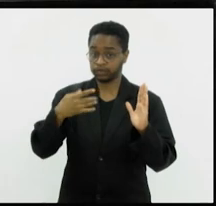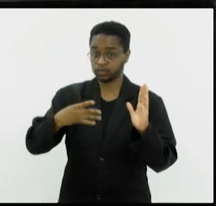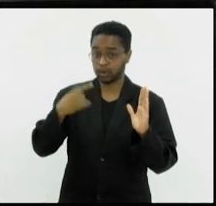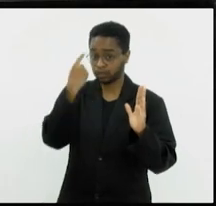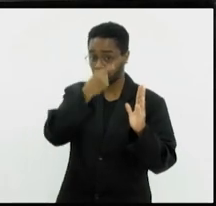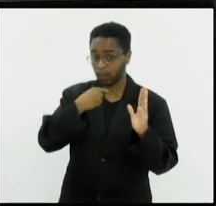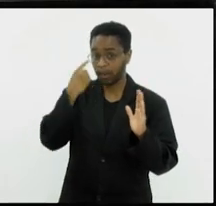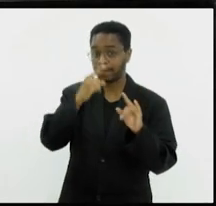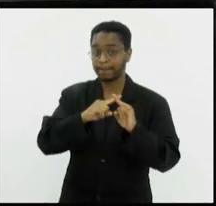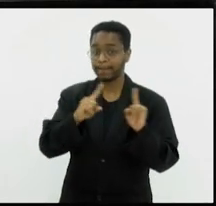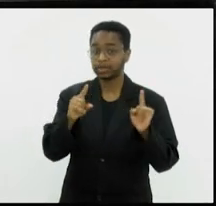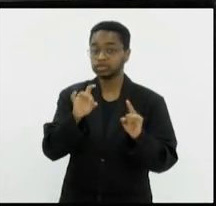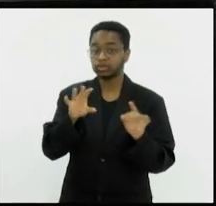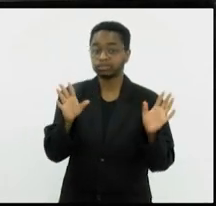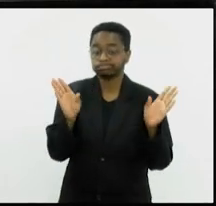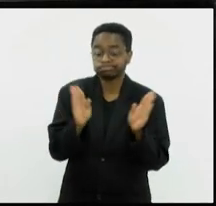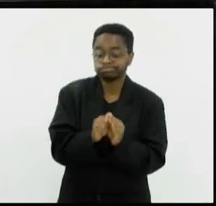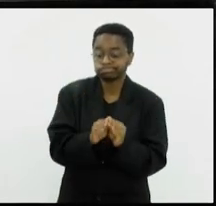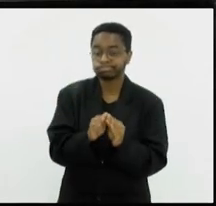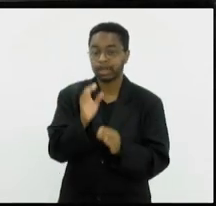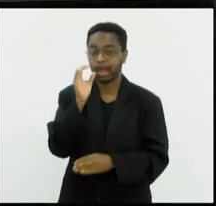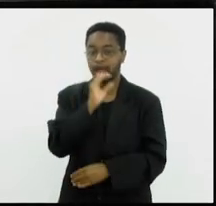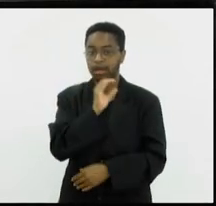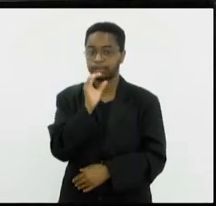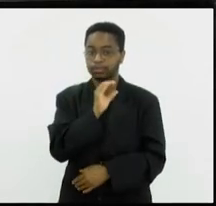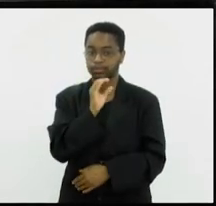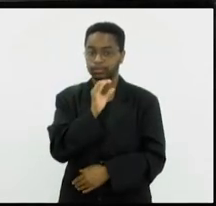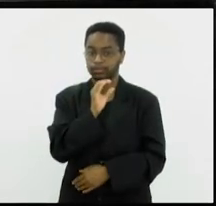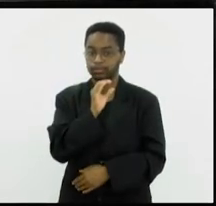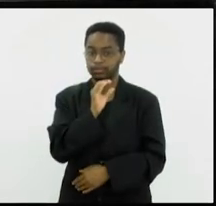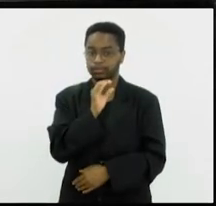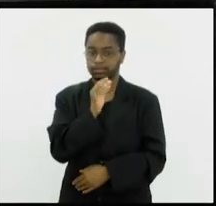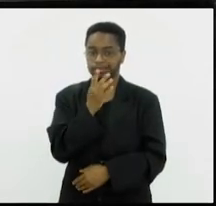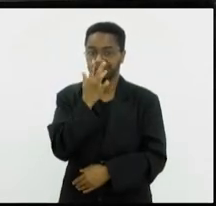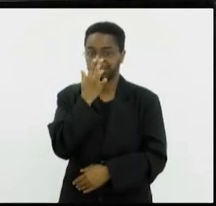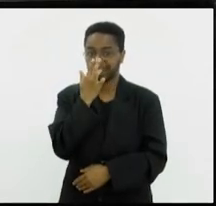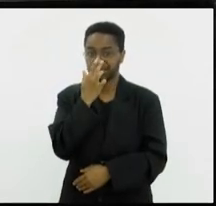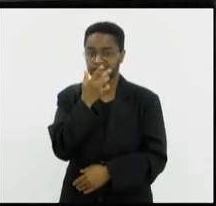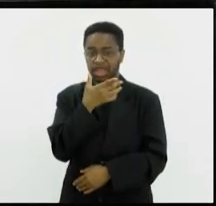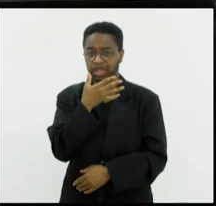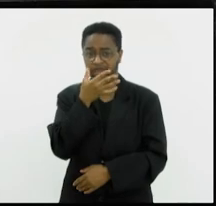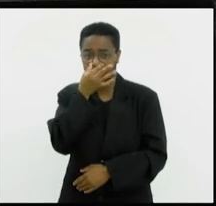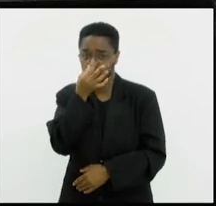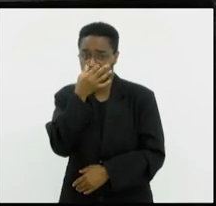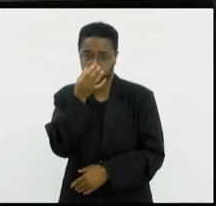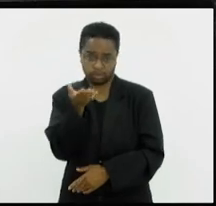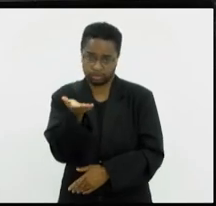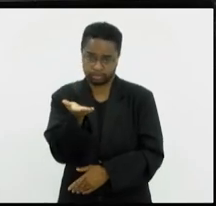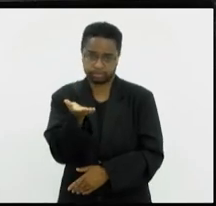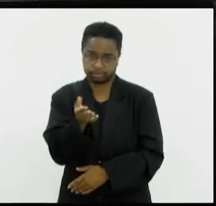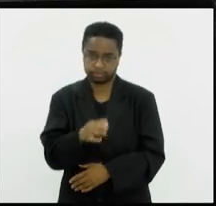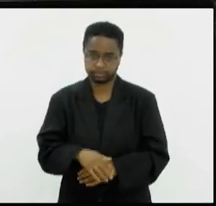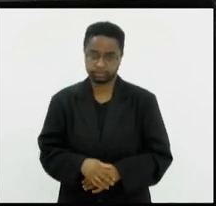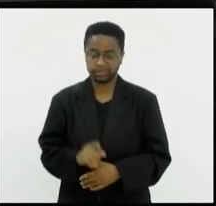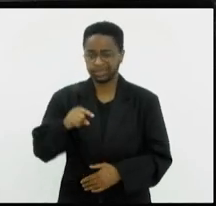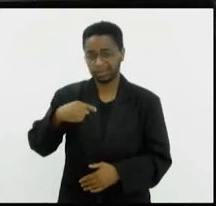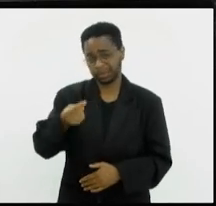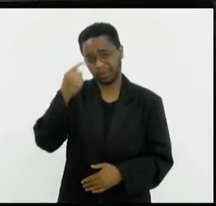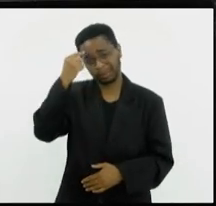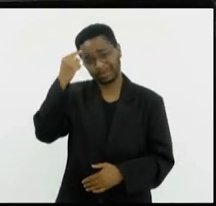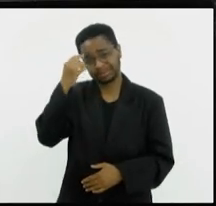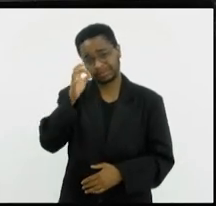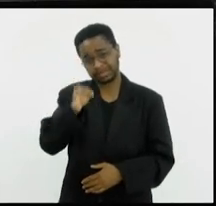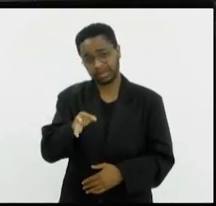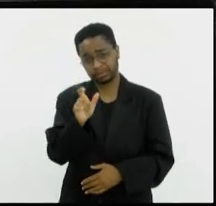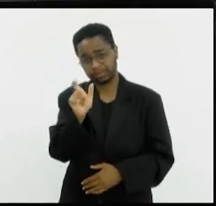merece uma citação quase que ridícula ou cínica eu vou depois pensar mas chega a ser